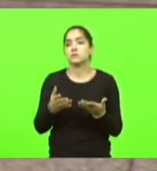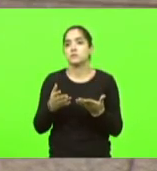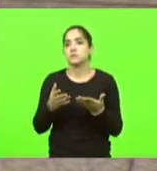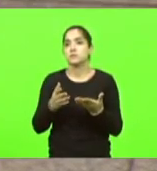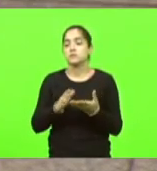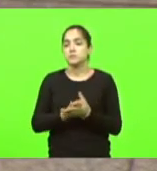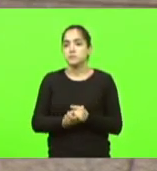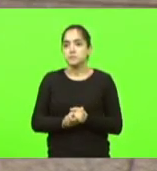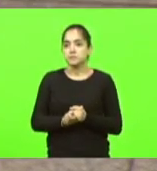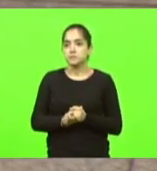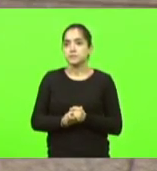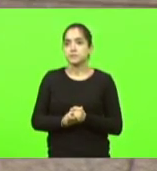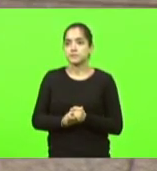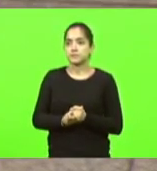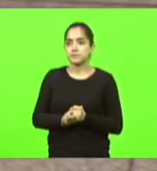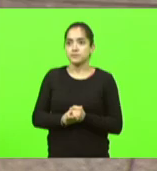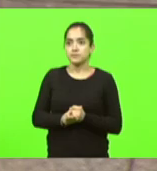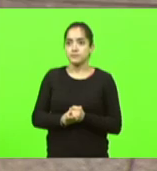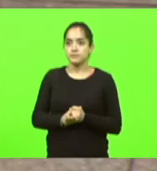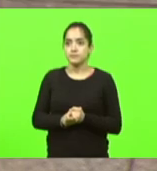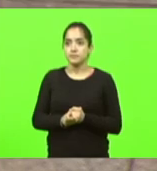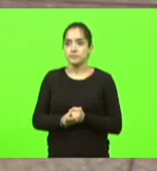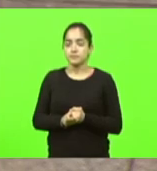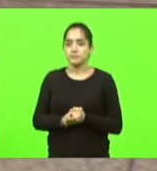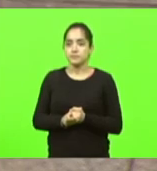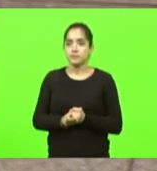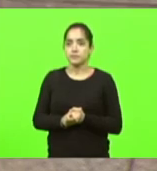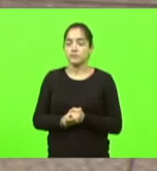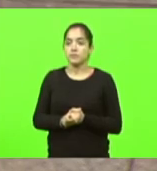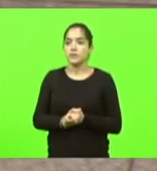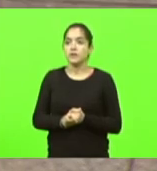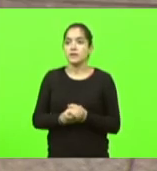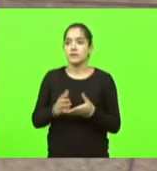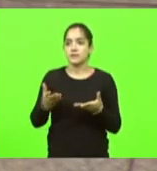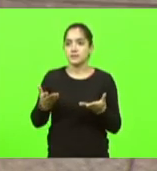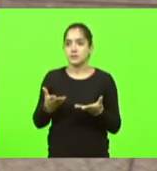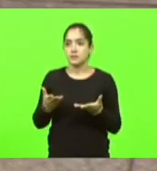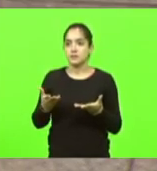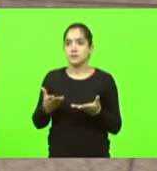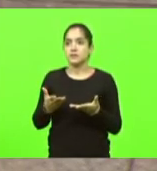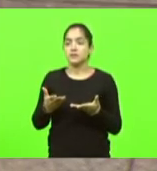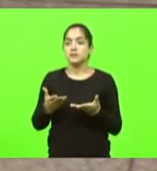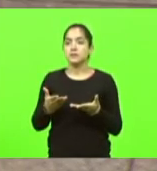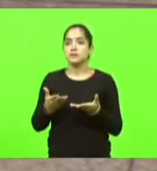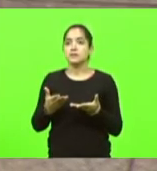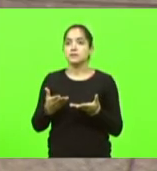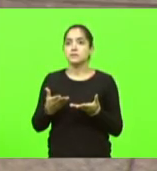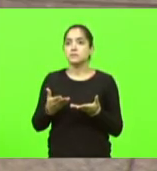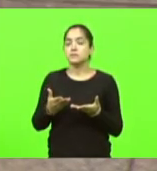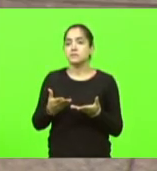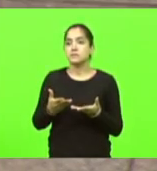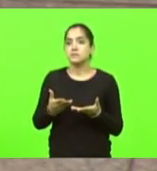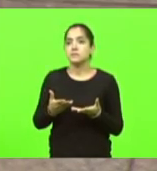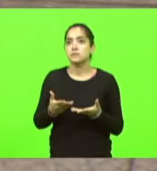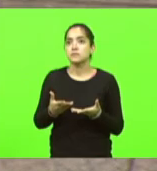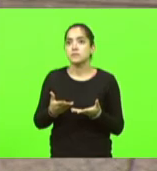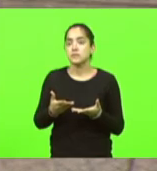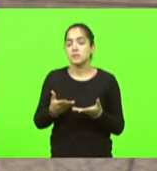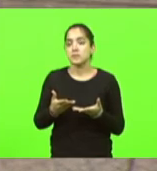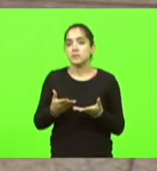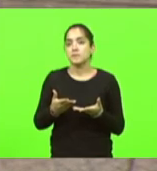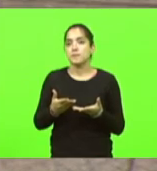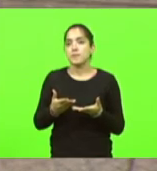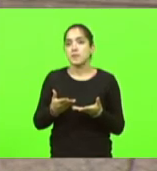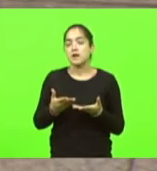outra a uma nenhuma outra categoria sendo assim seu presente eu fico muito